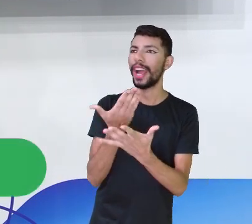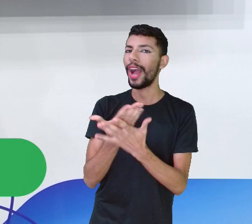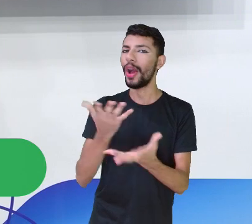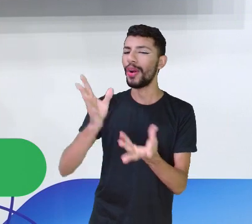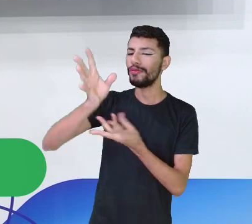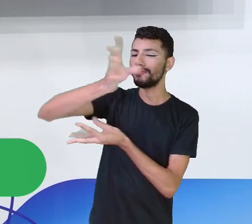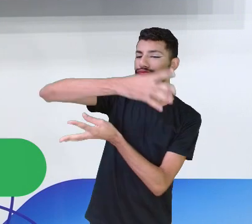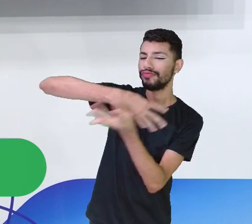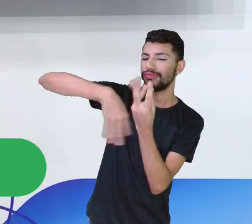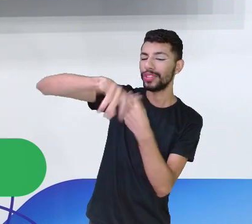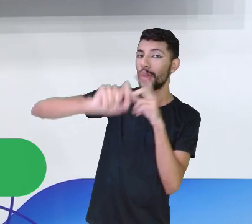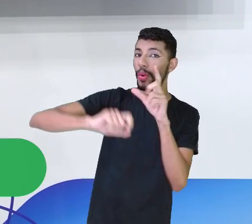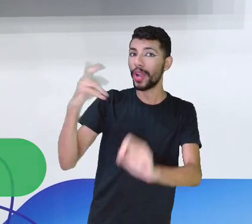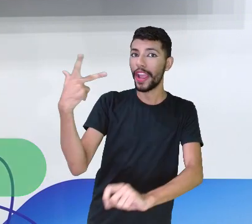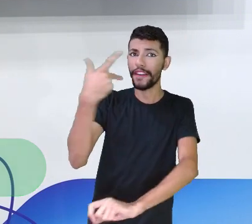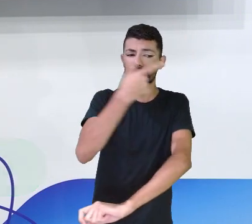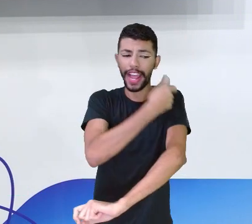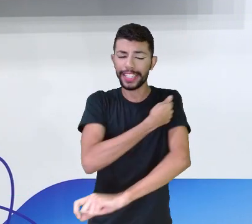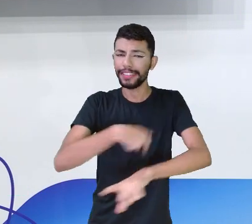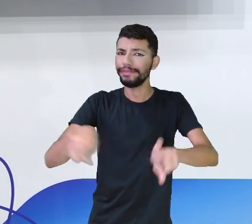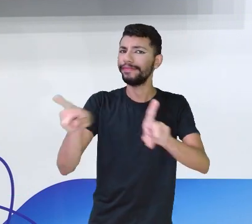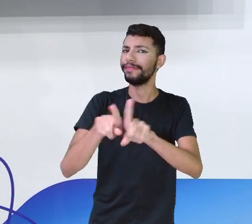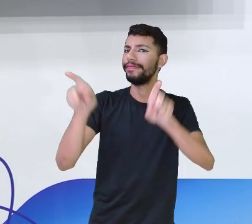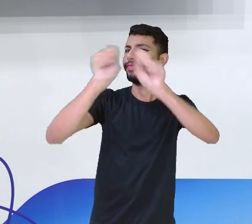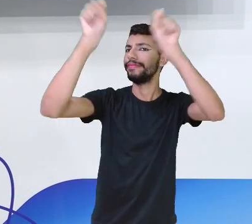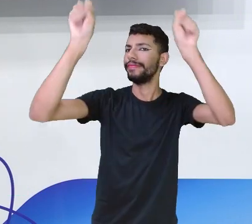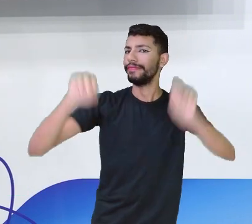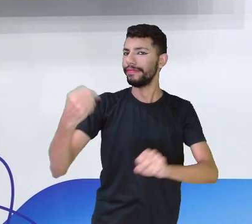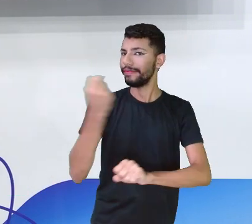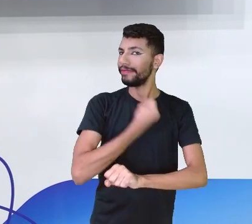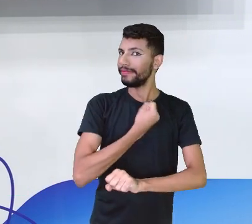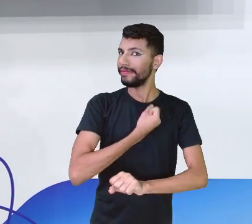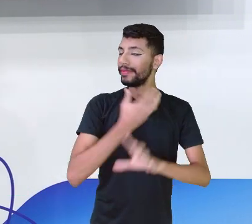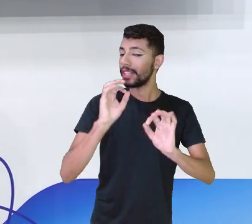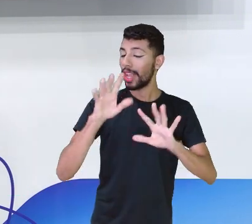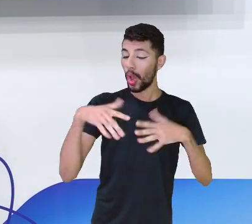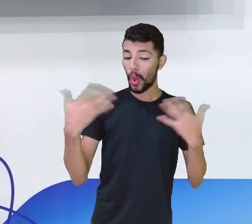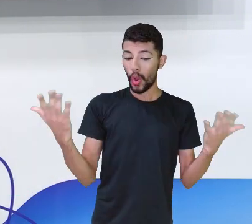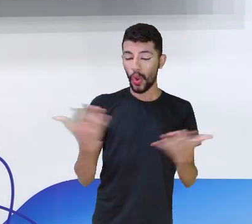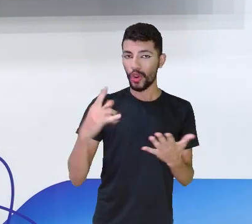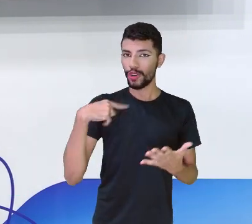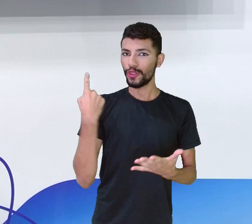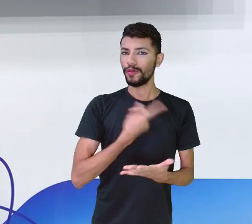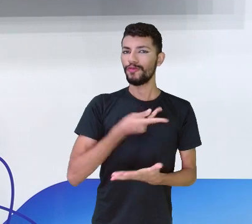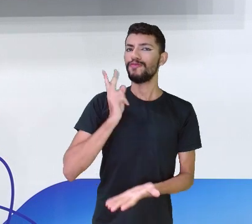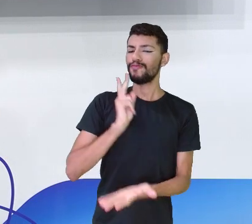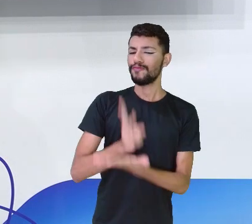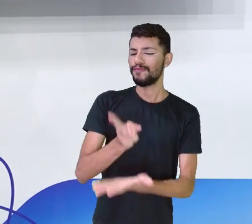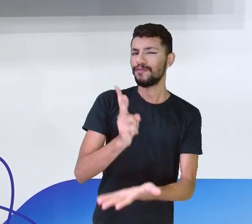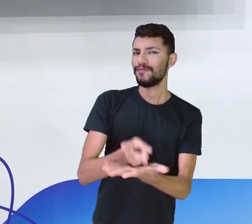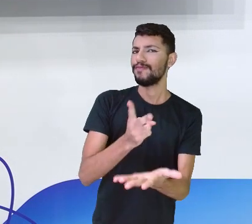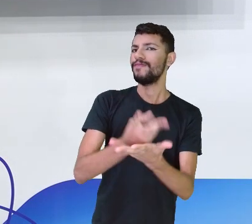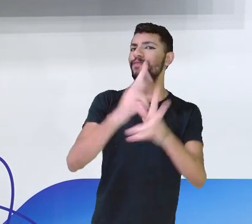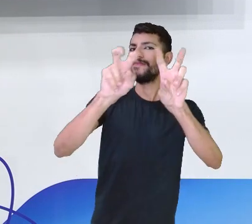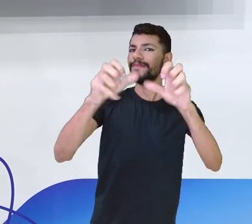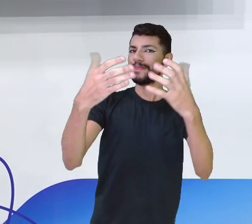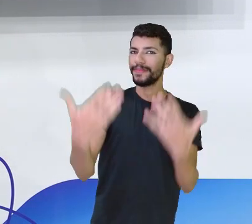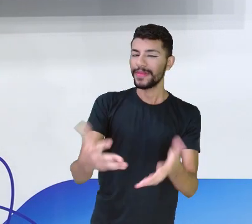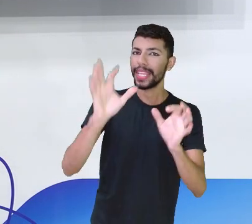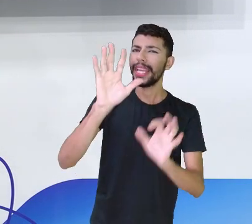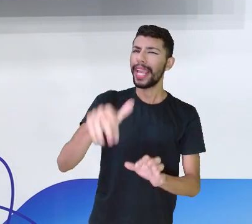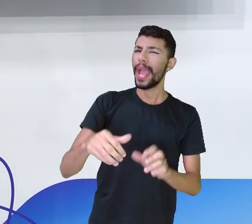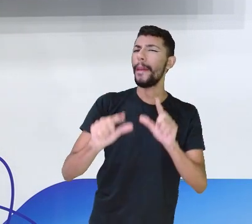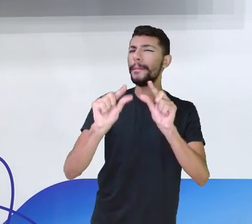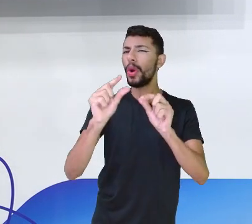de vacina e sistema de numeração. Hoje a gente vai continuar com esse assunto porque é um pouco